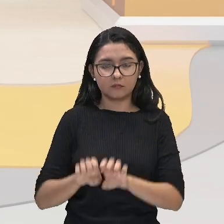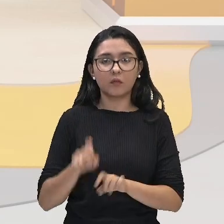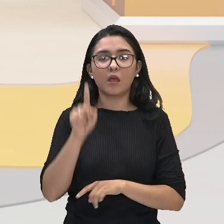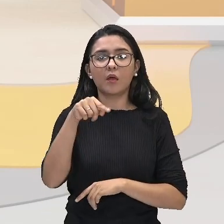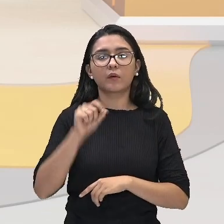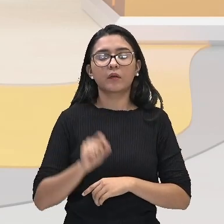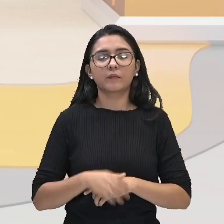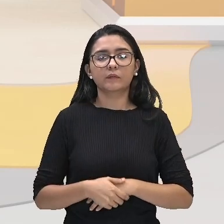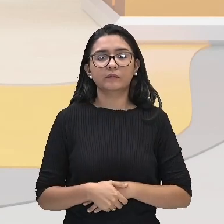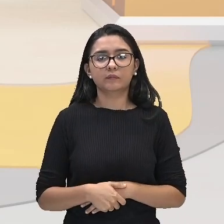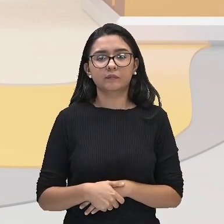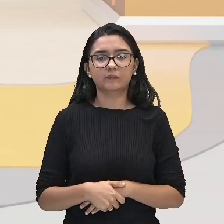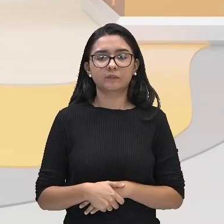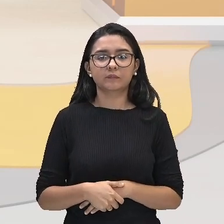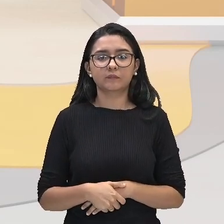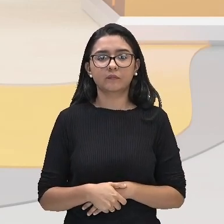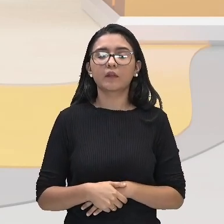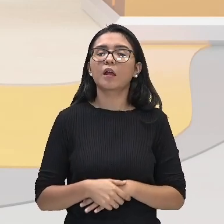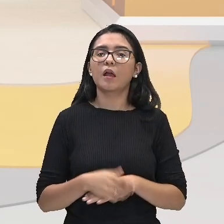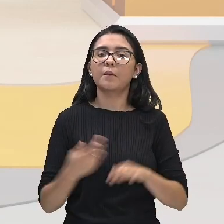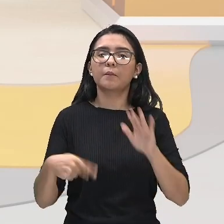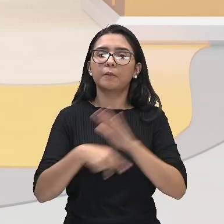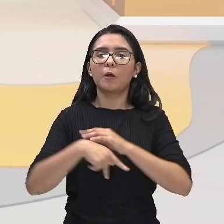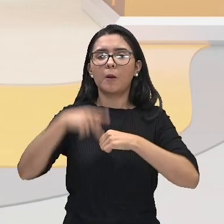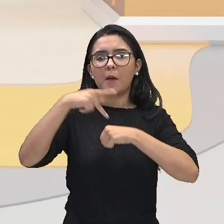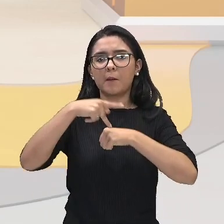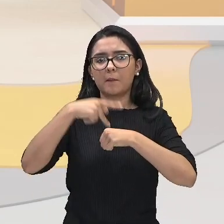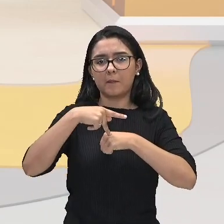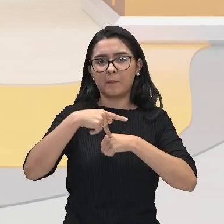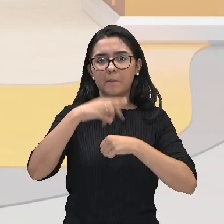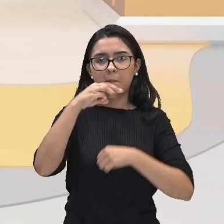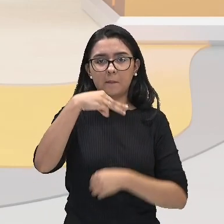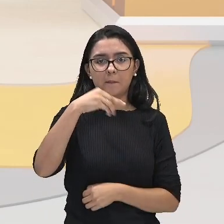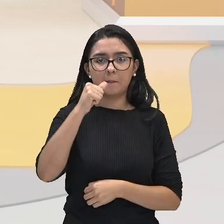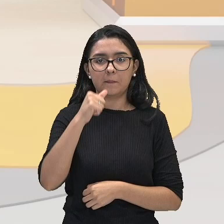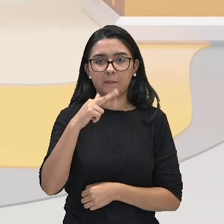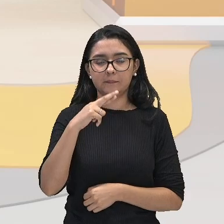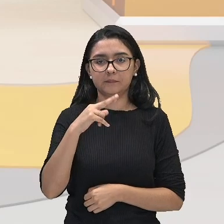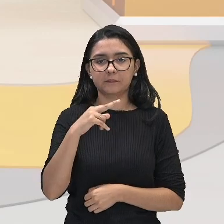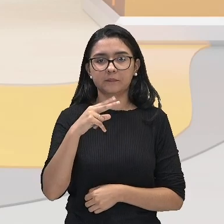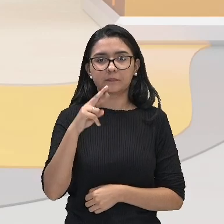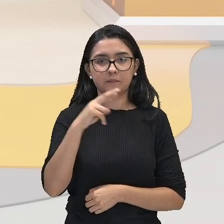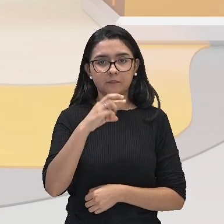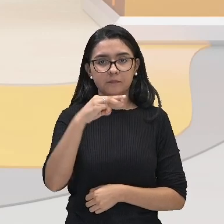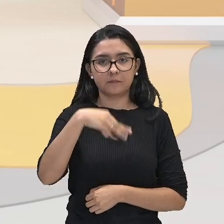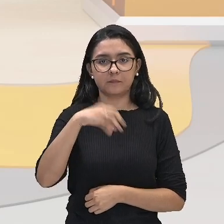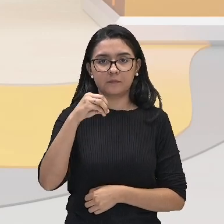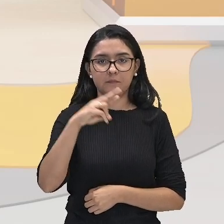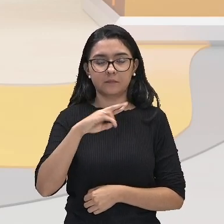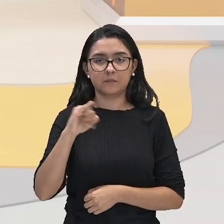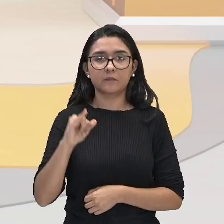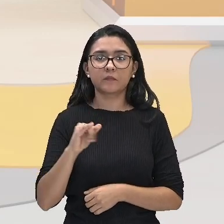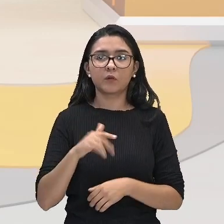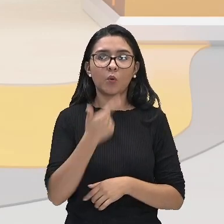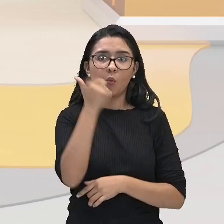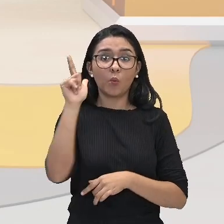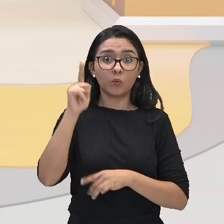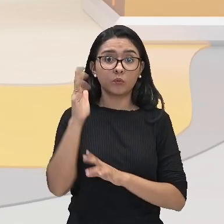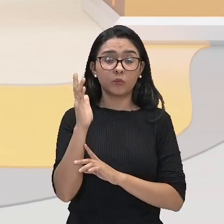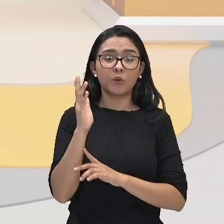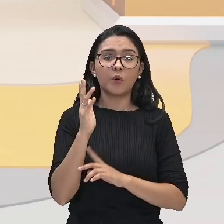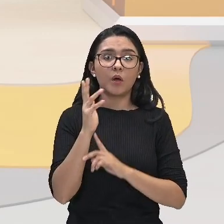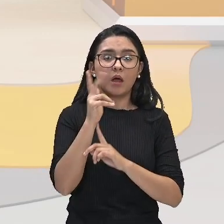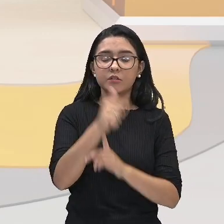é feita em mármore branco, e esse mármore branco ele foi desprezado por outro artista,